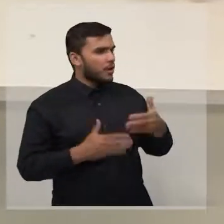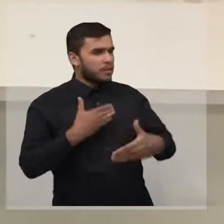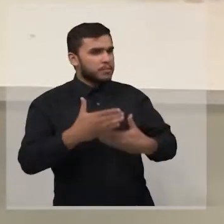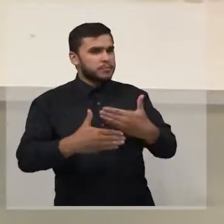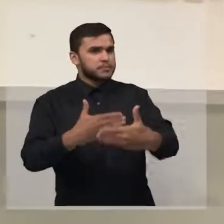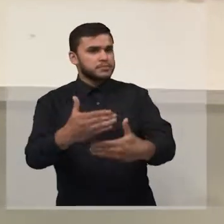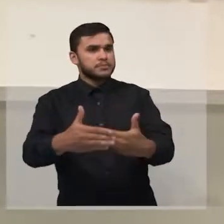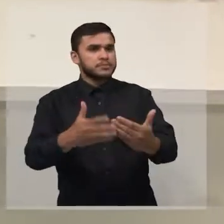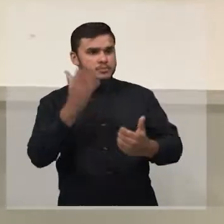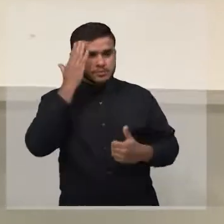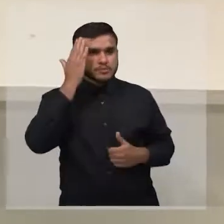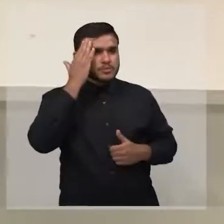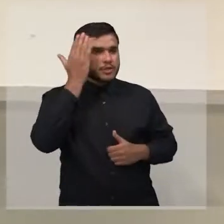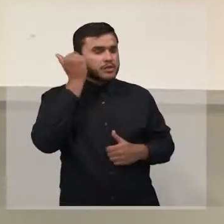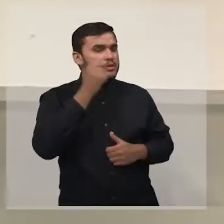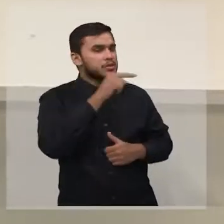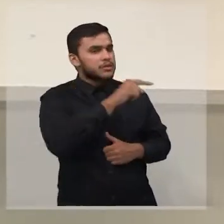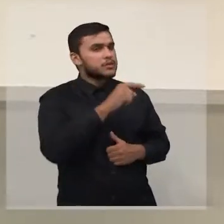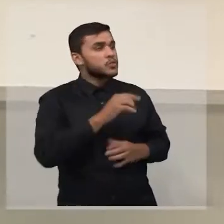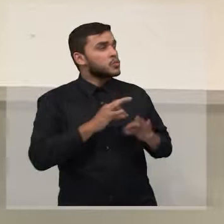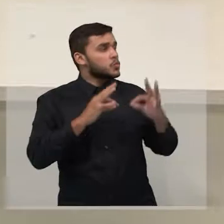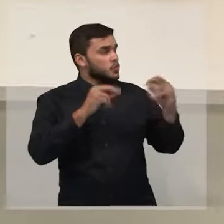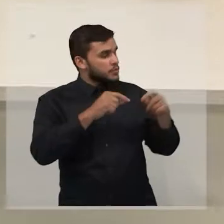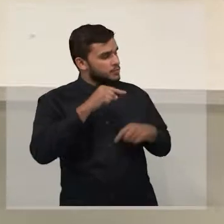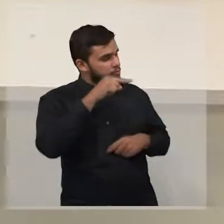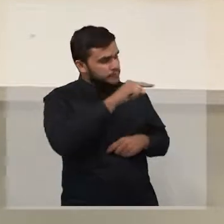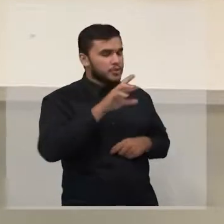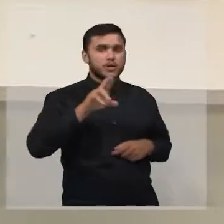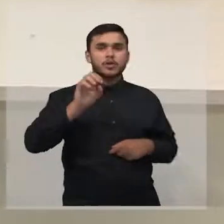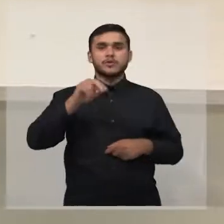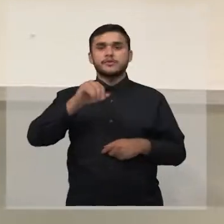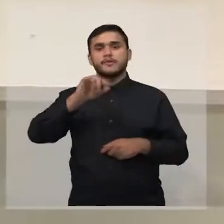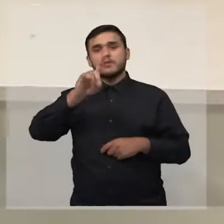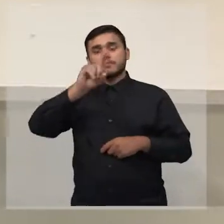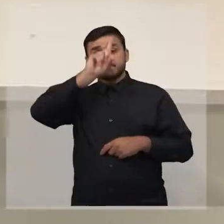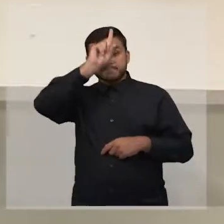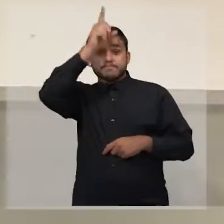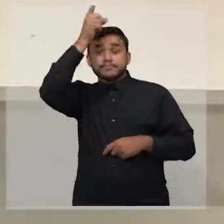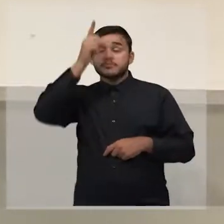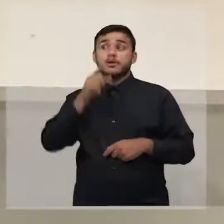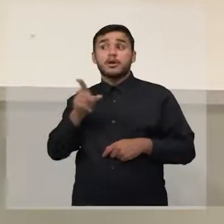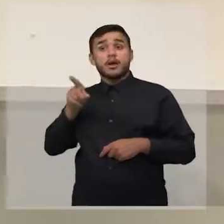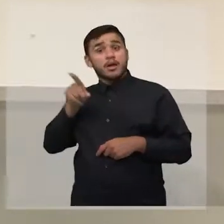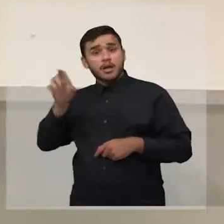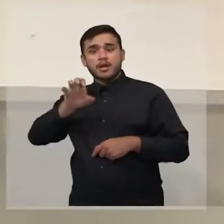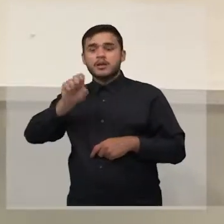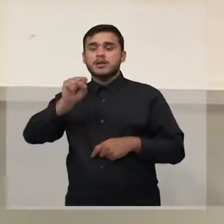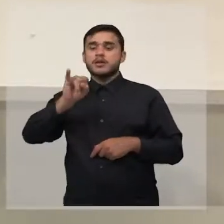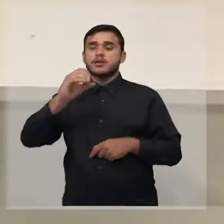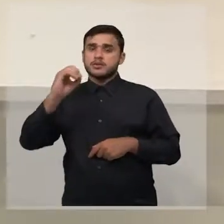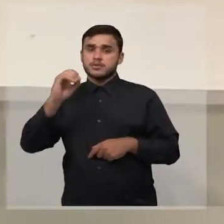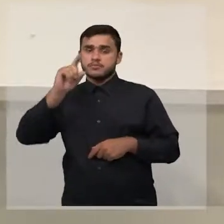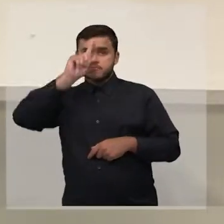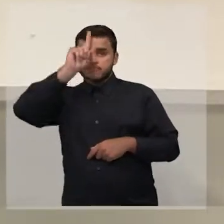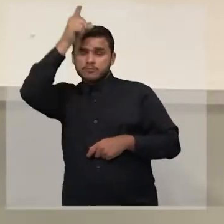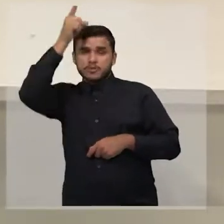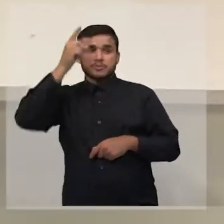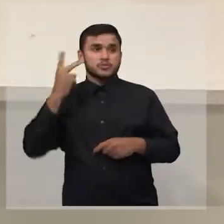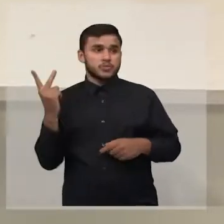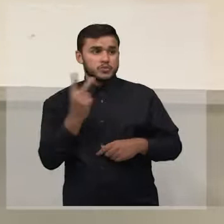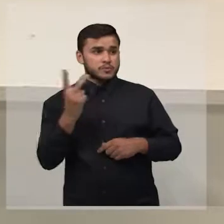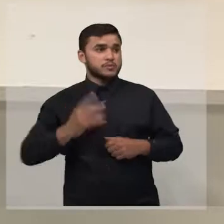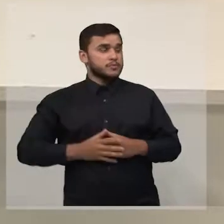Aprovado. Tomara, de autoria, vamos dizer, que conjunta do senhor, vereador Ronivaldo, do Partido dos Trabalhadores, e do líder do